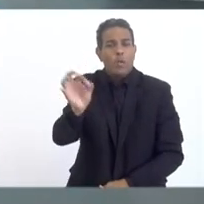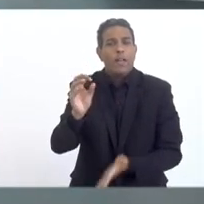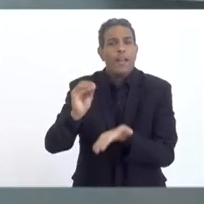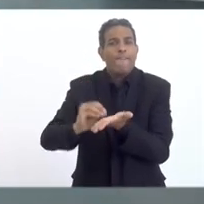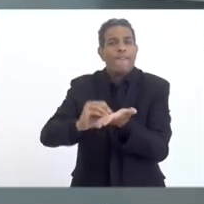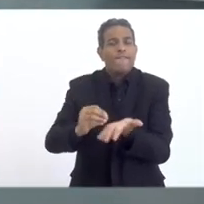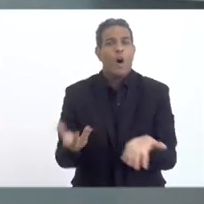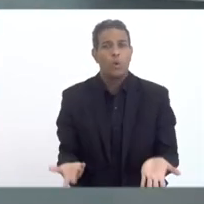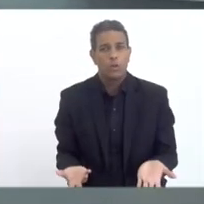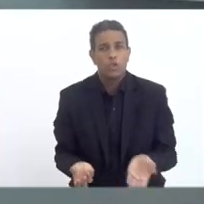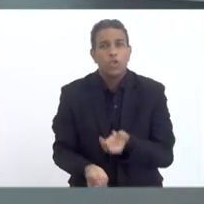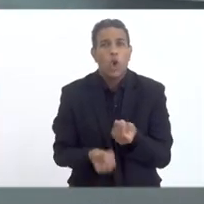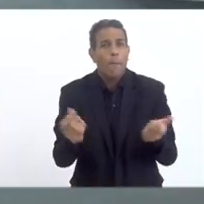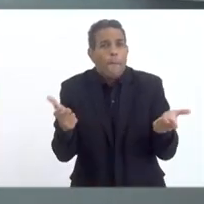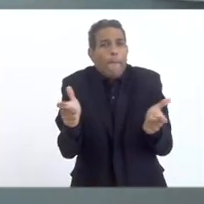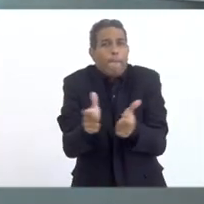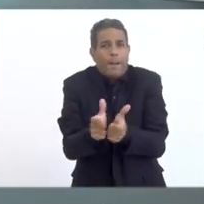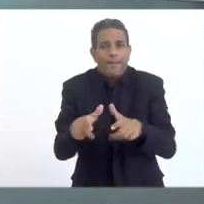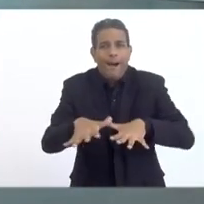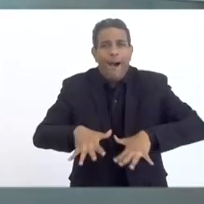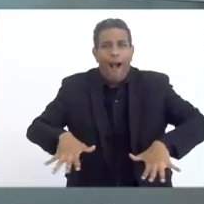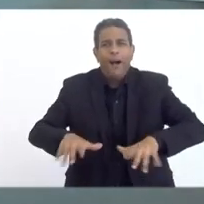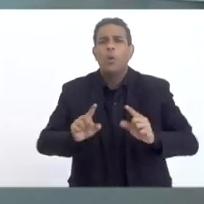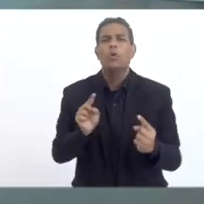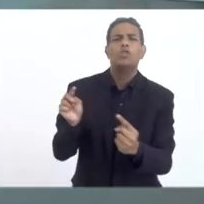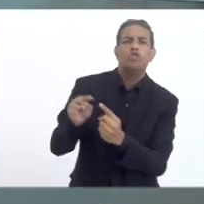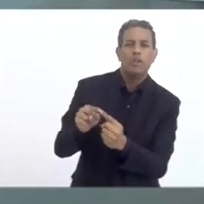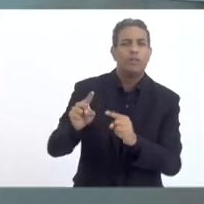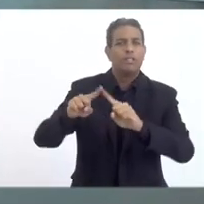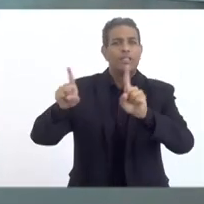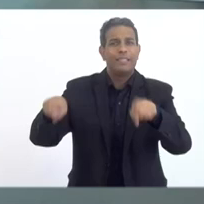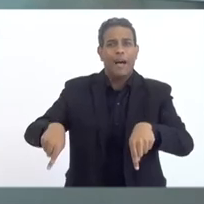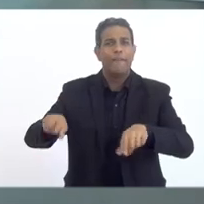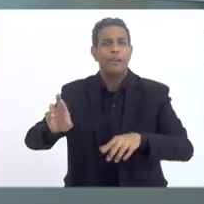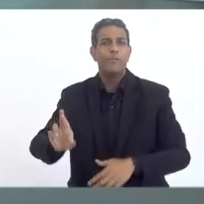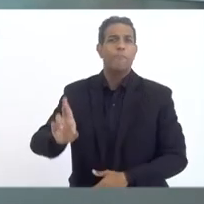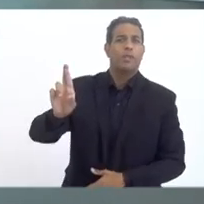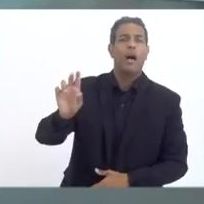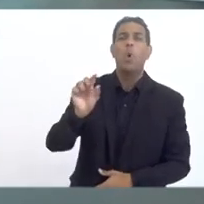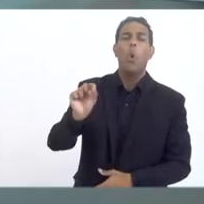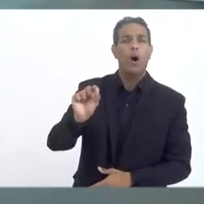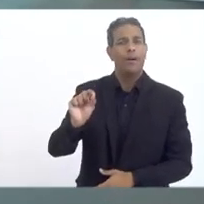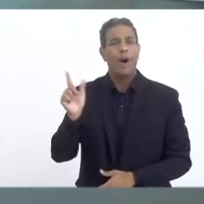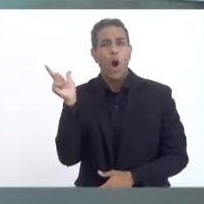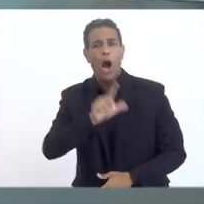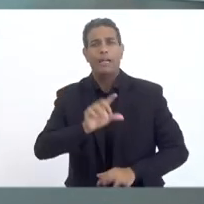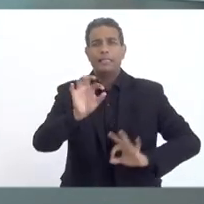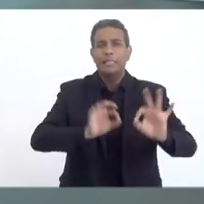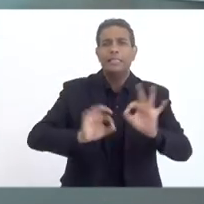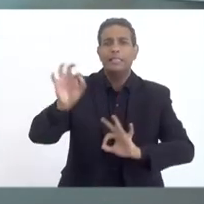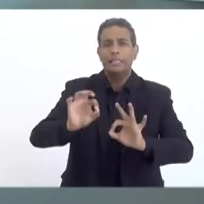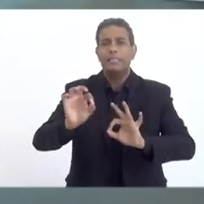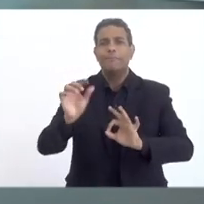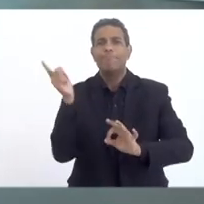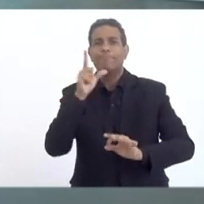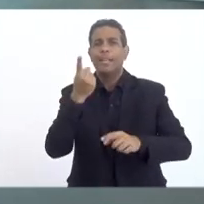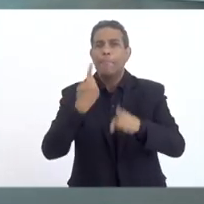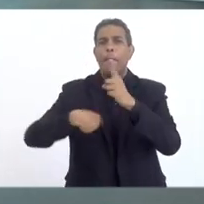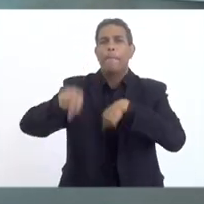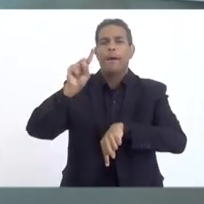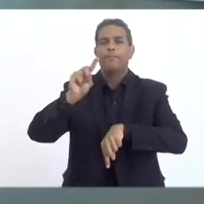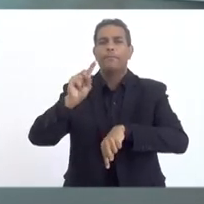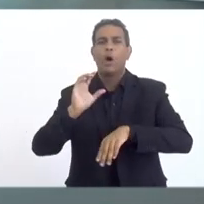uma das maiores taxas de evasão do Estado. E, justamente, os servidores são responsáveis por operacionalizar o regime de recuperação